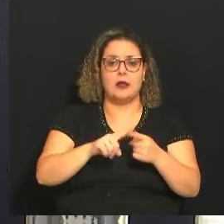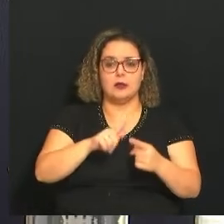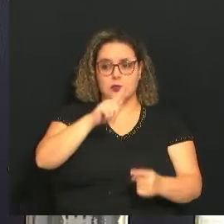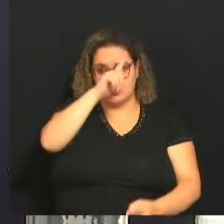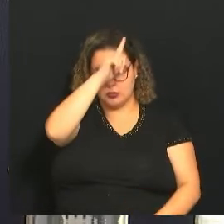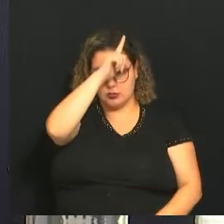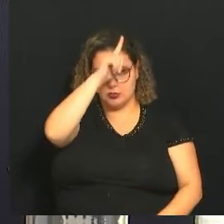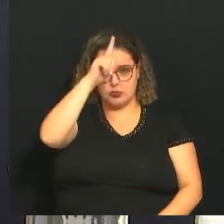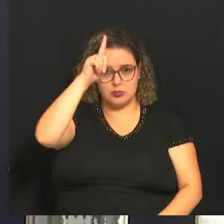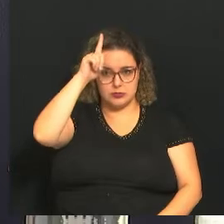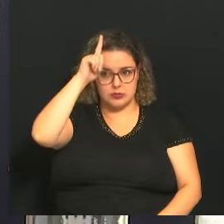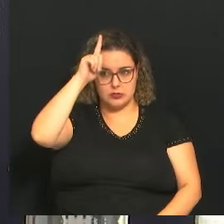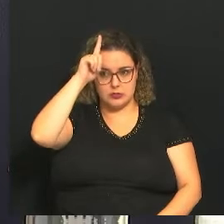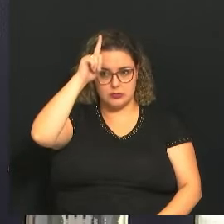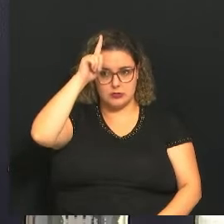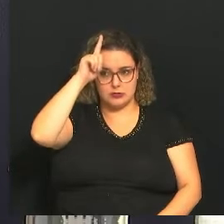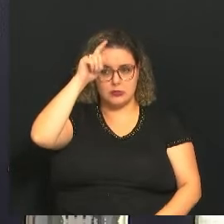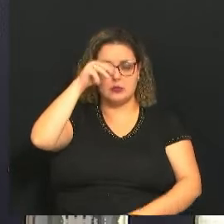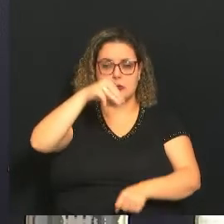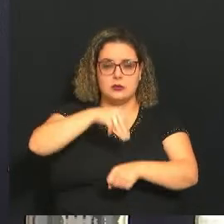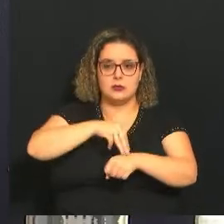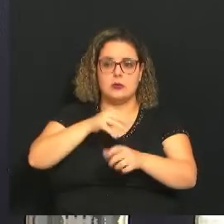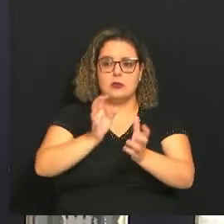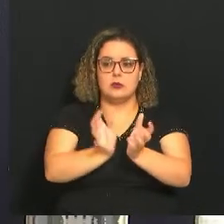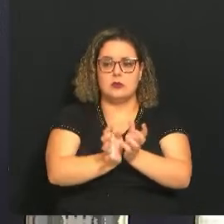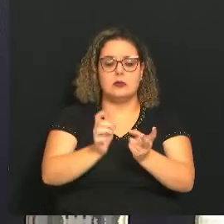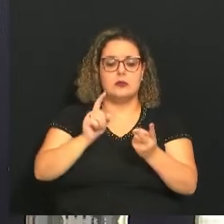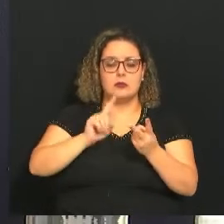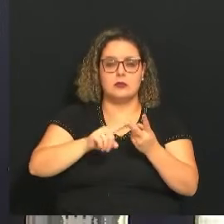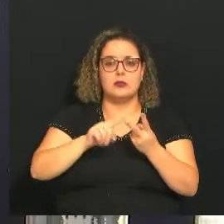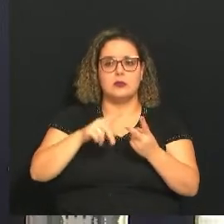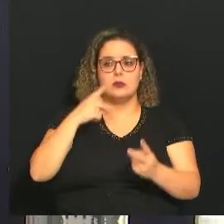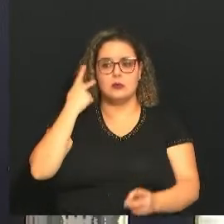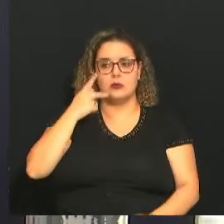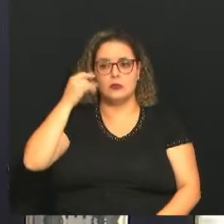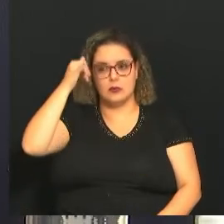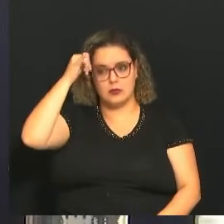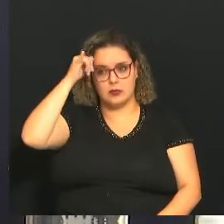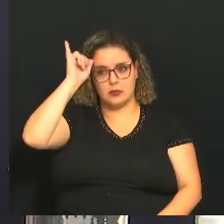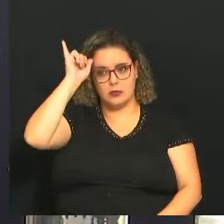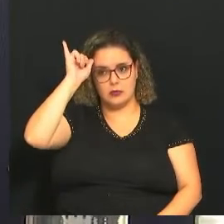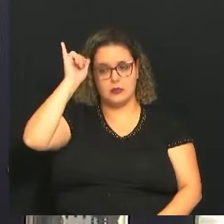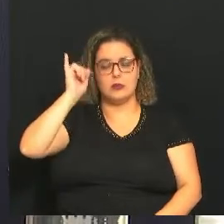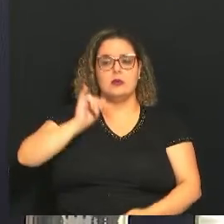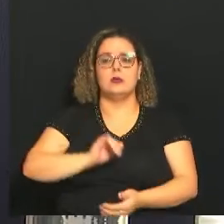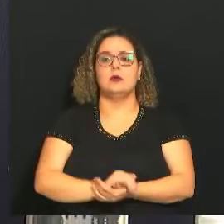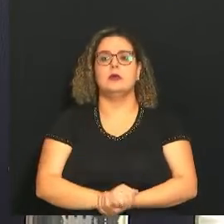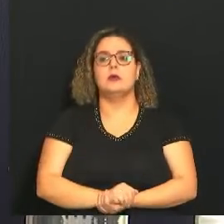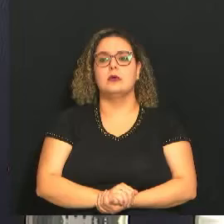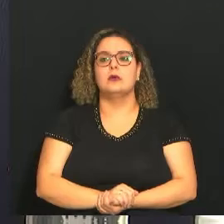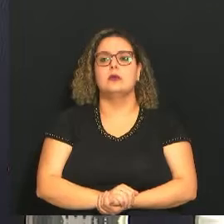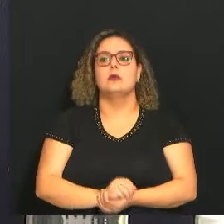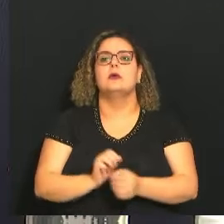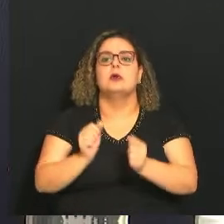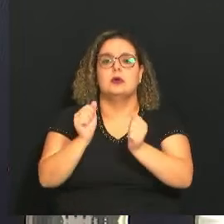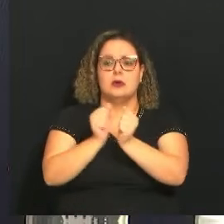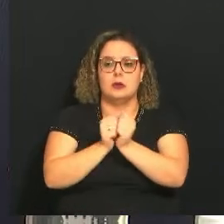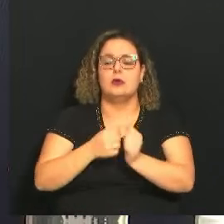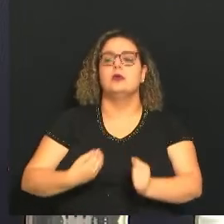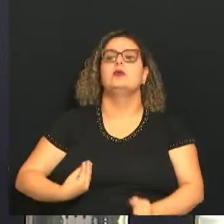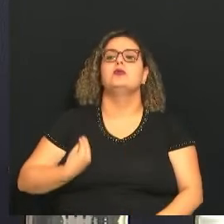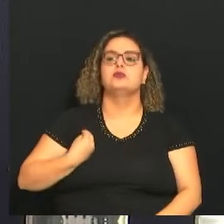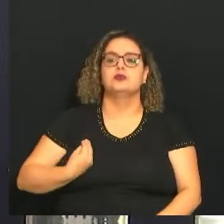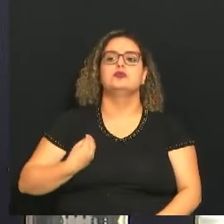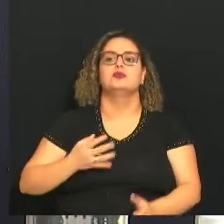Peta, que é membro dessa comissão, e também o vereador Paulo Búfalo, tá? Também está conosco nessa